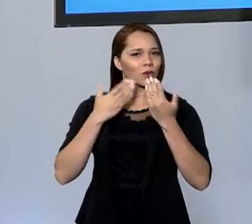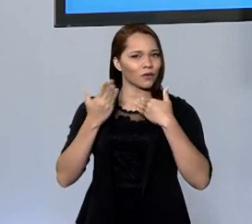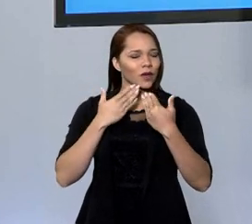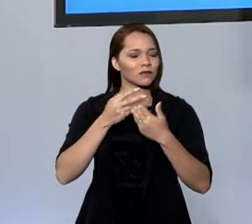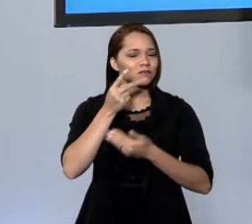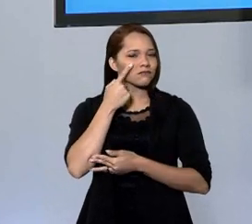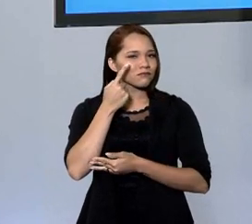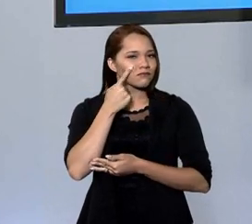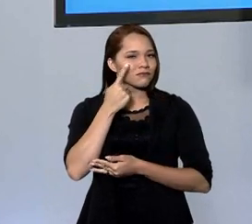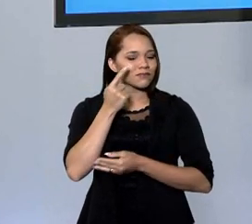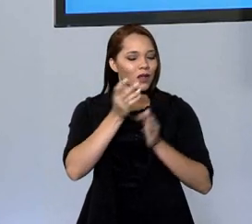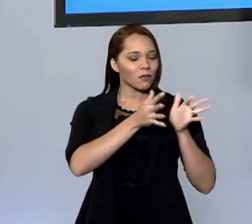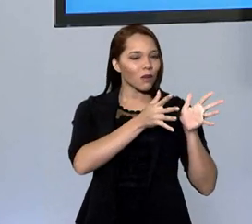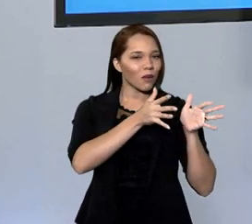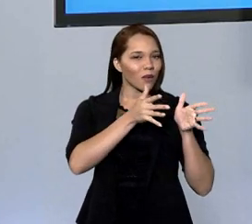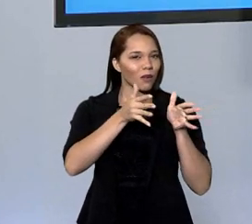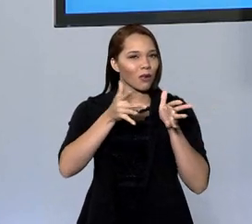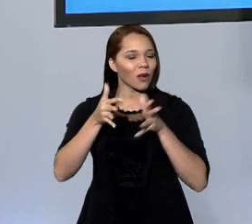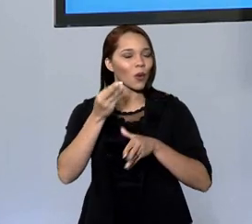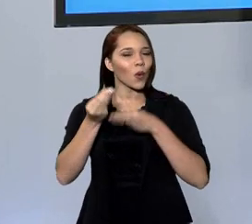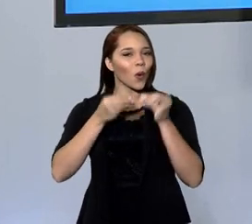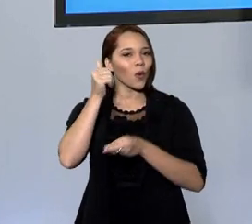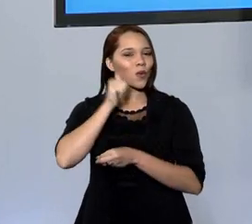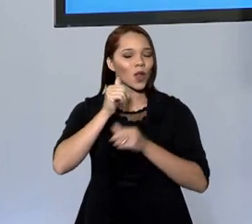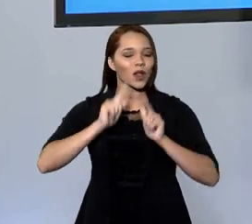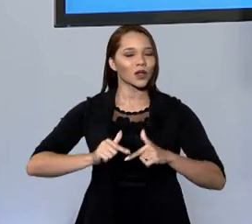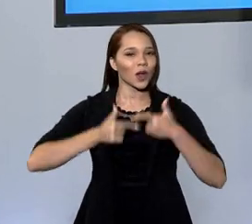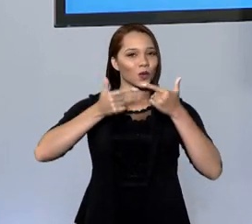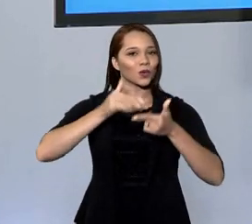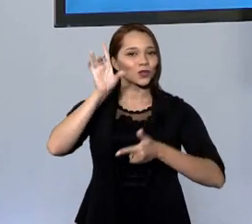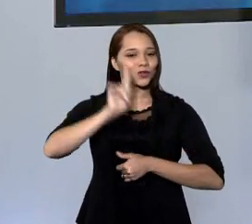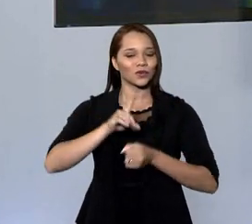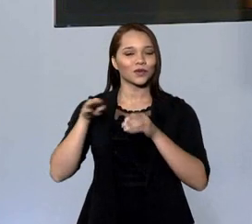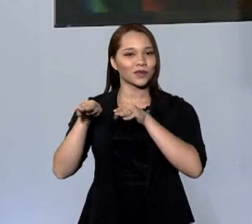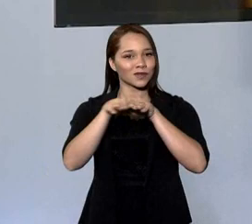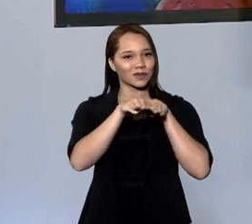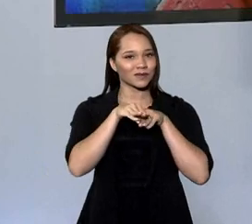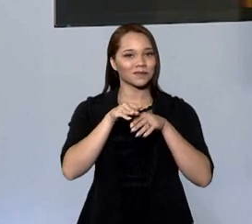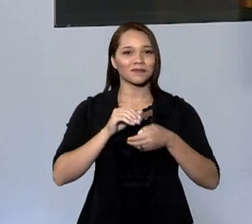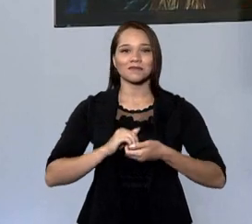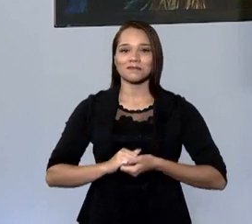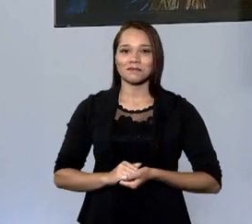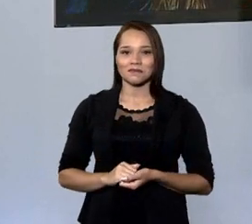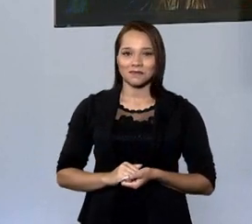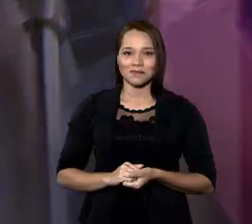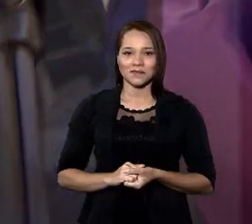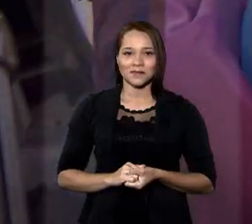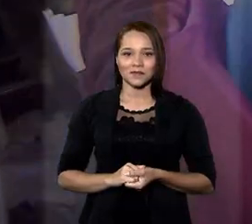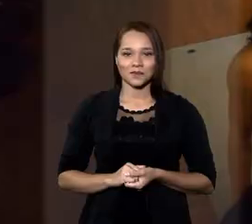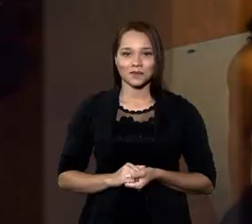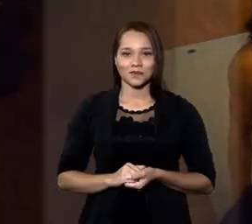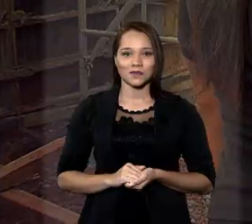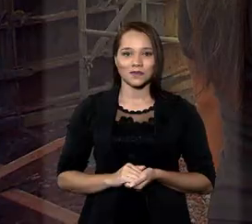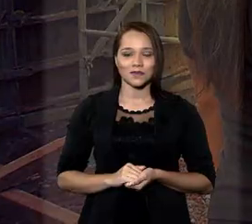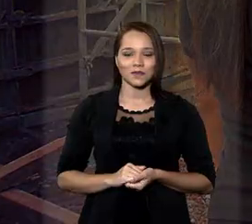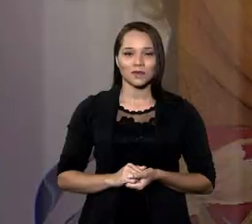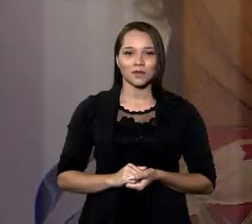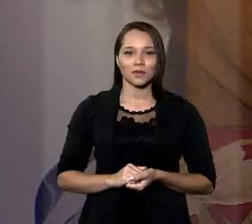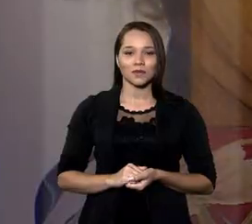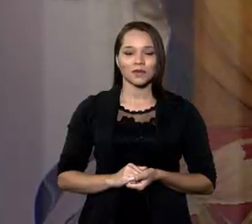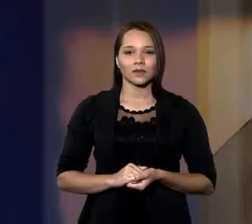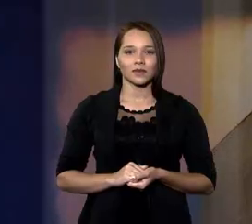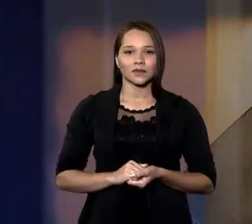acompanhar um pouco da trajetória das mulheres na luta por direitos iguais e aí